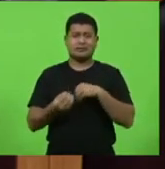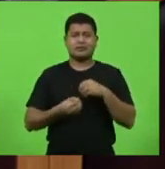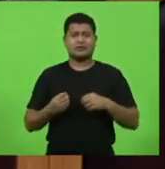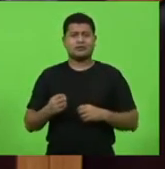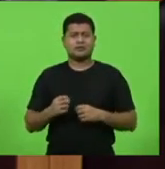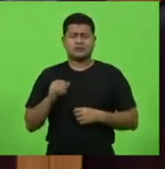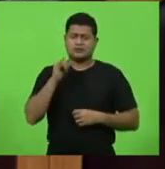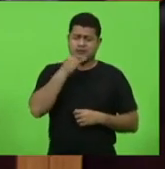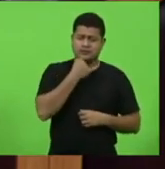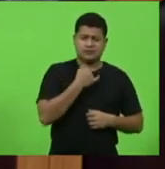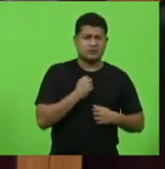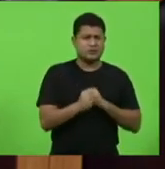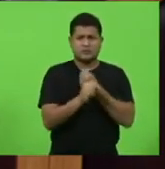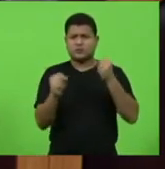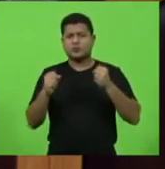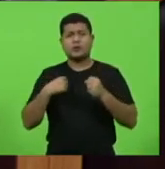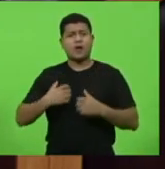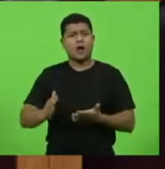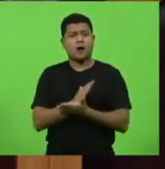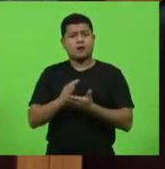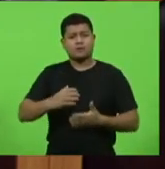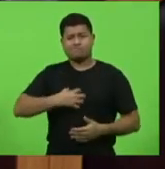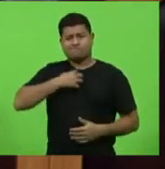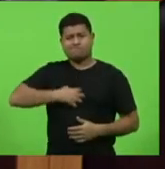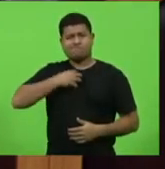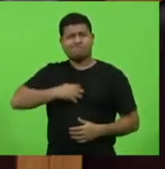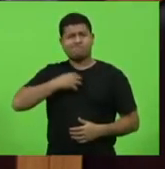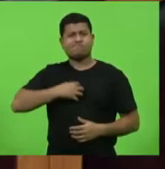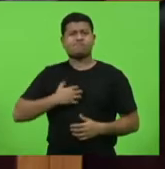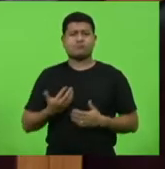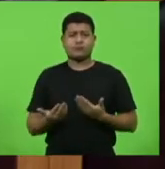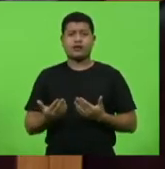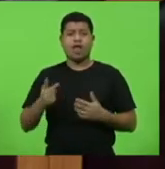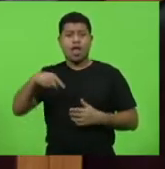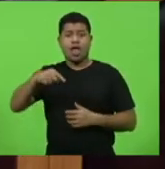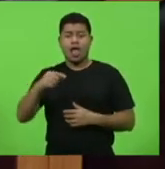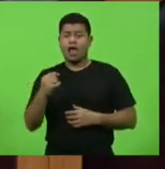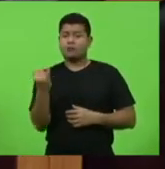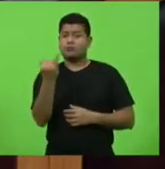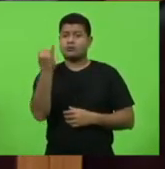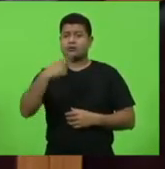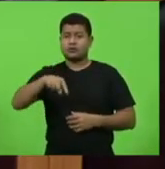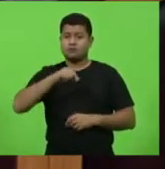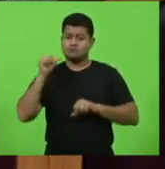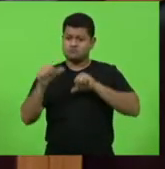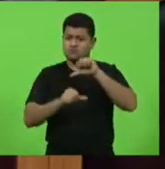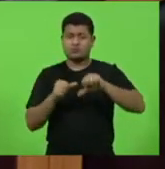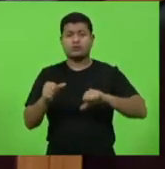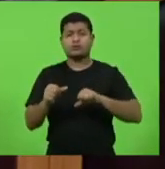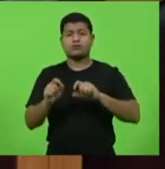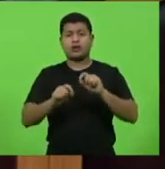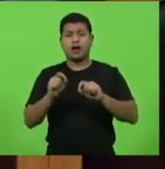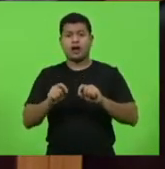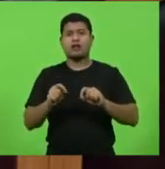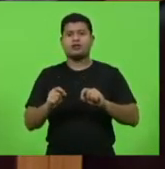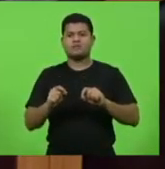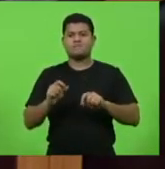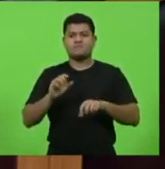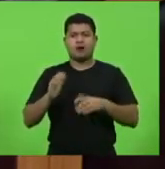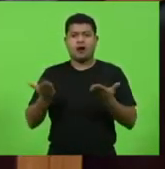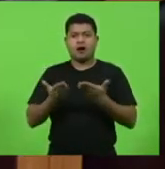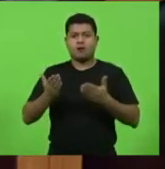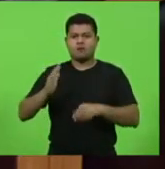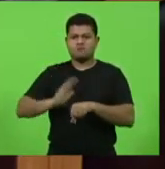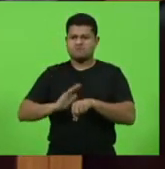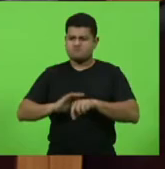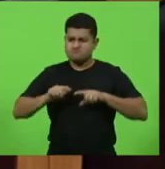raiva. É fundamental transformarmos a nossa indignação, deputado Kennedy, em reação. Não adianta